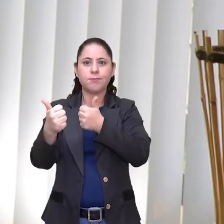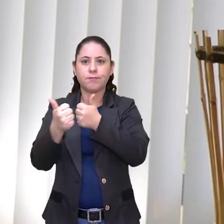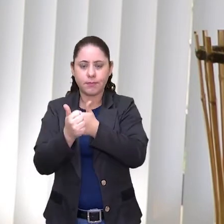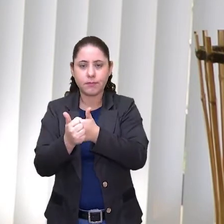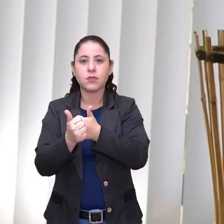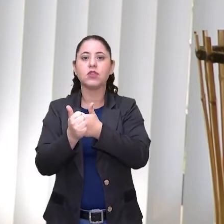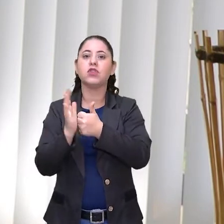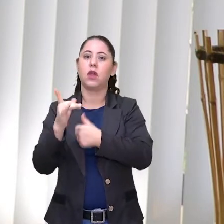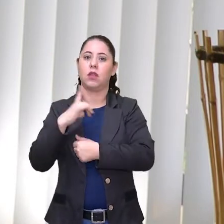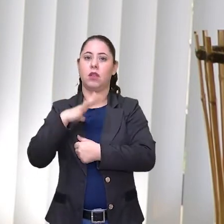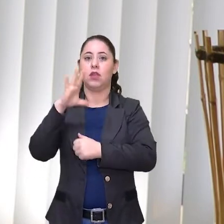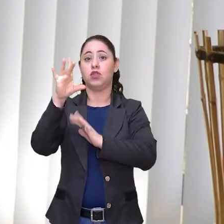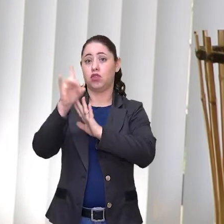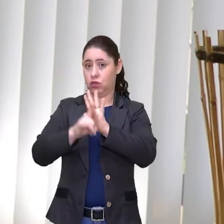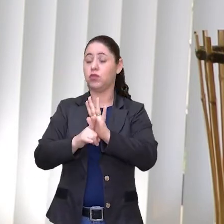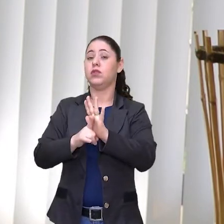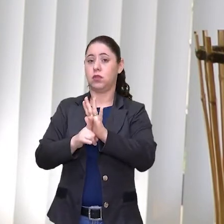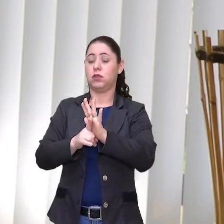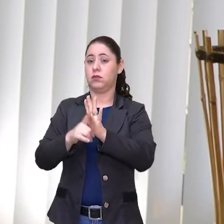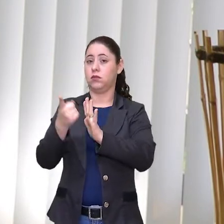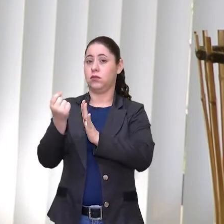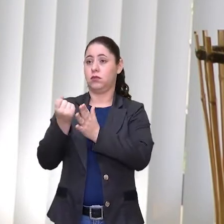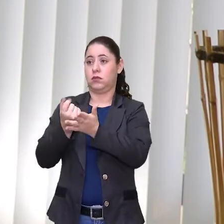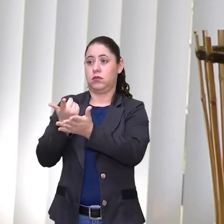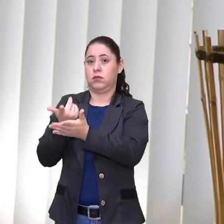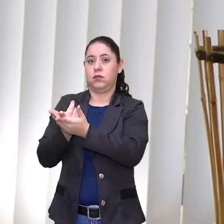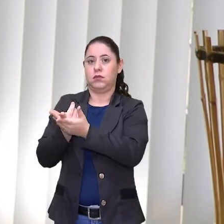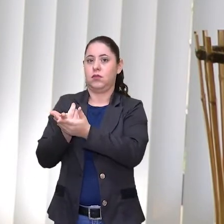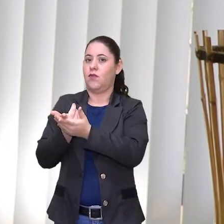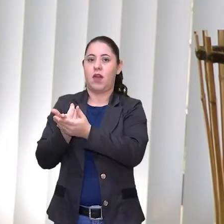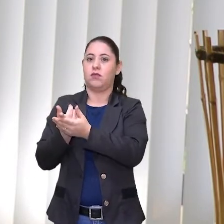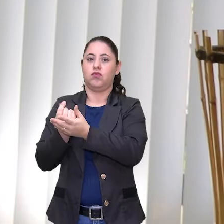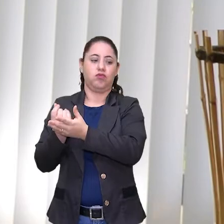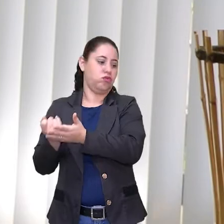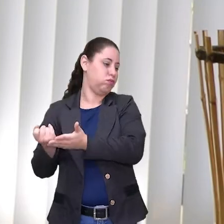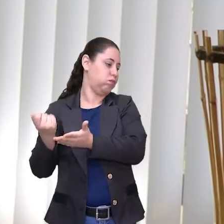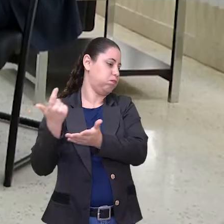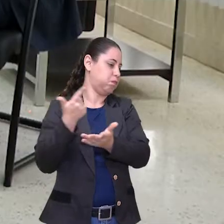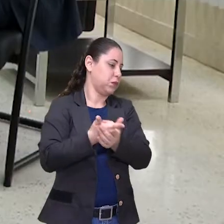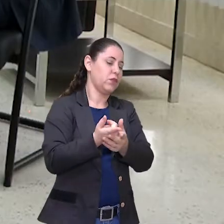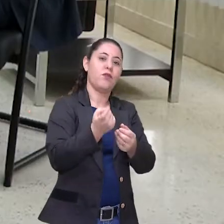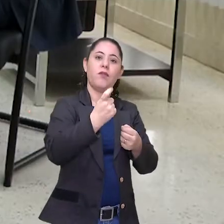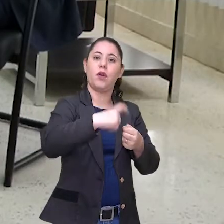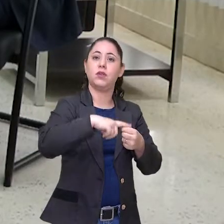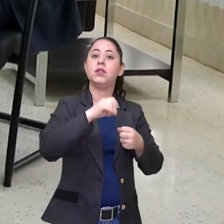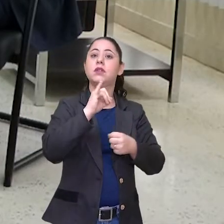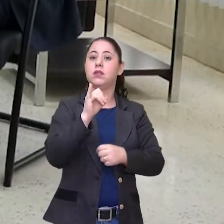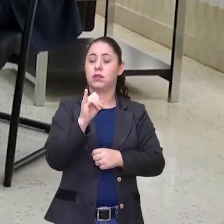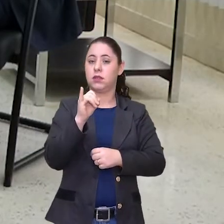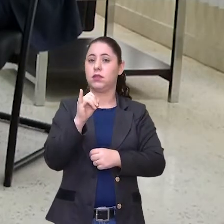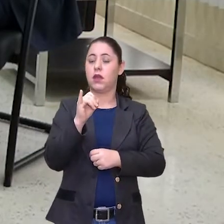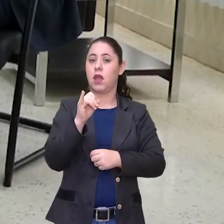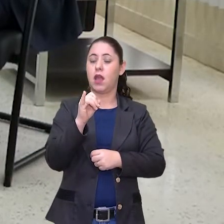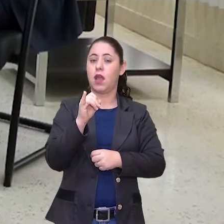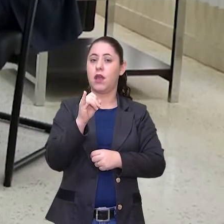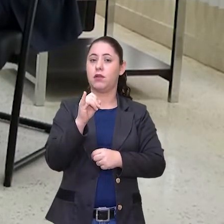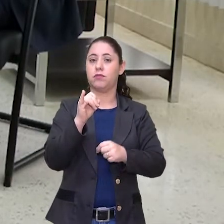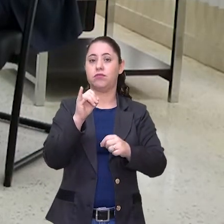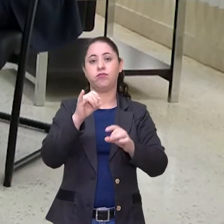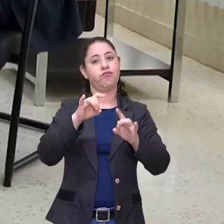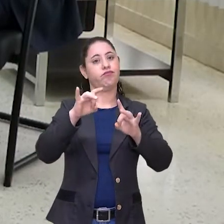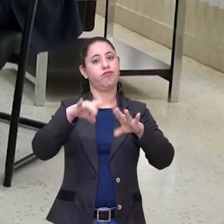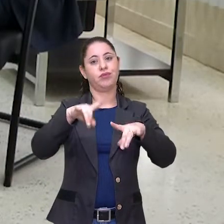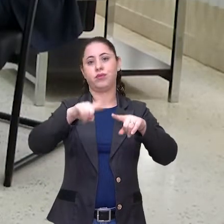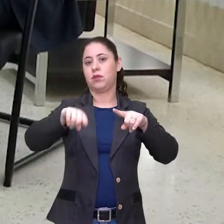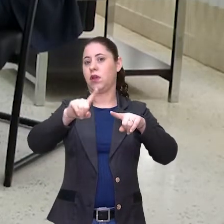Ele aproximou as partes, ele já tem direito de receber. Provavelmente ele não vai lhe devolver caso o